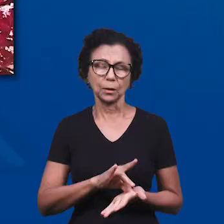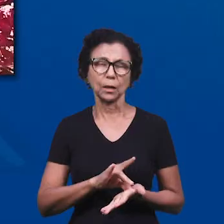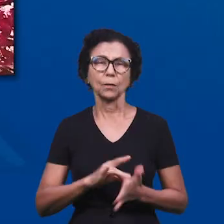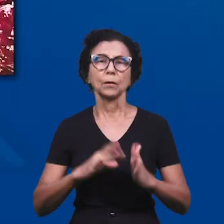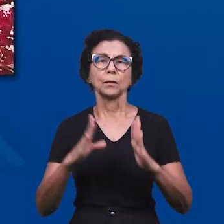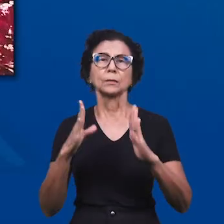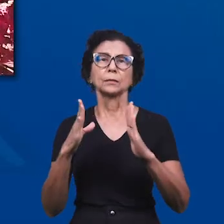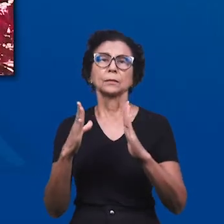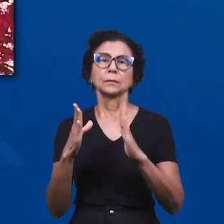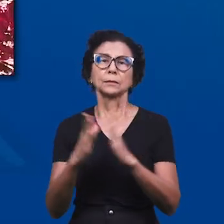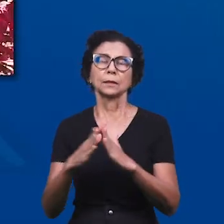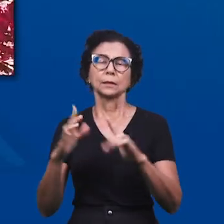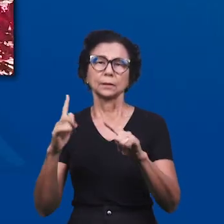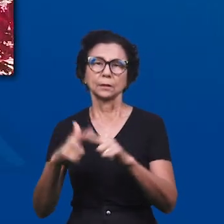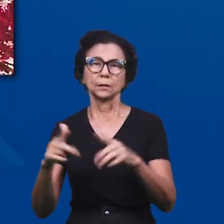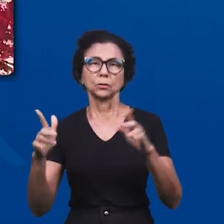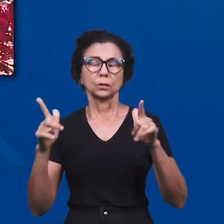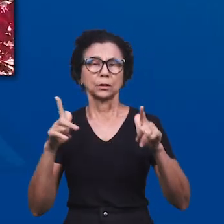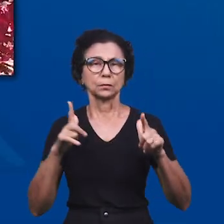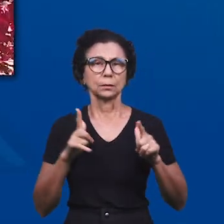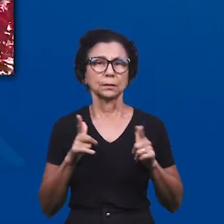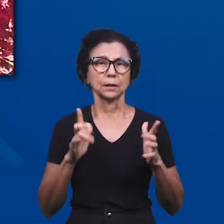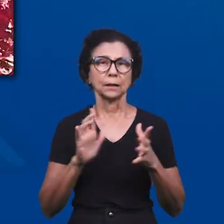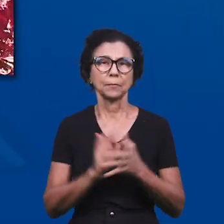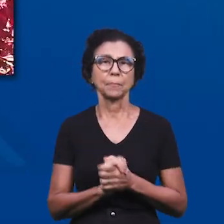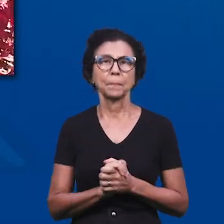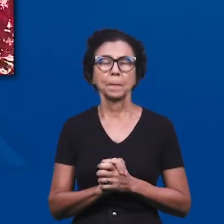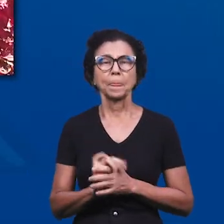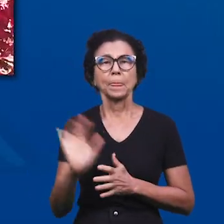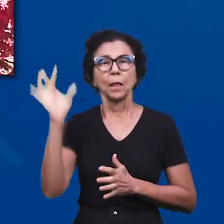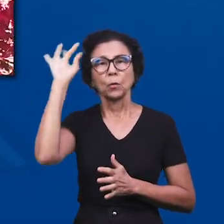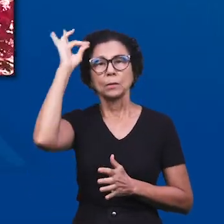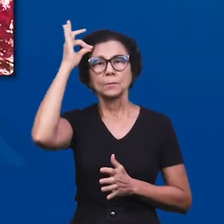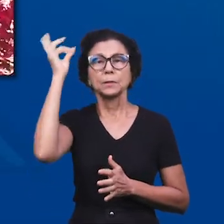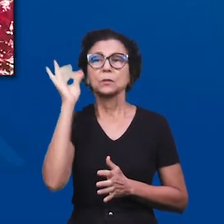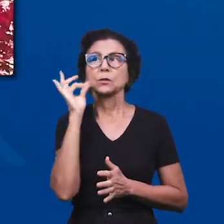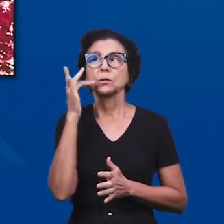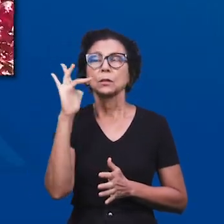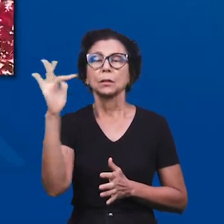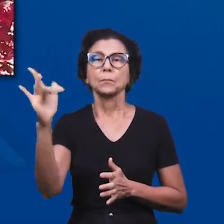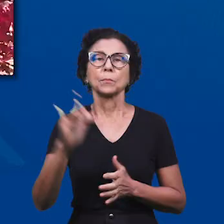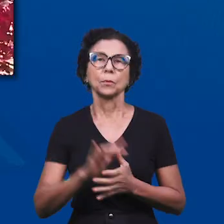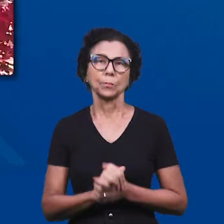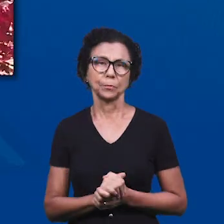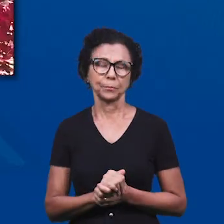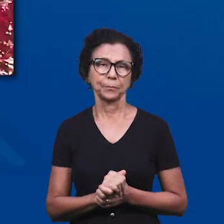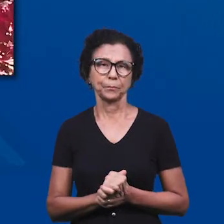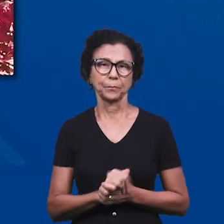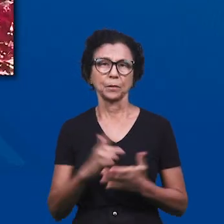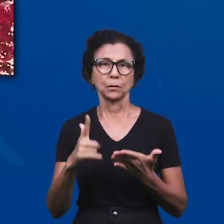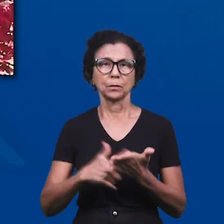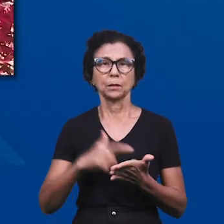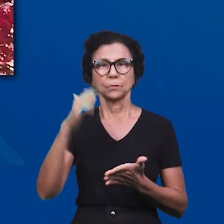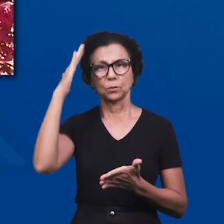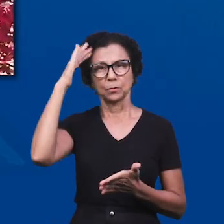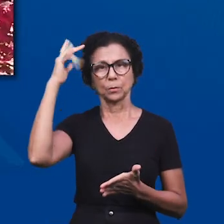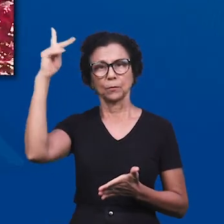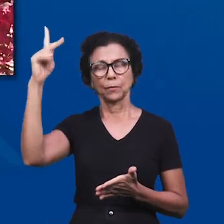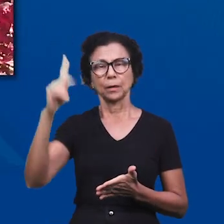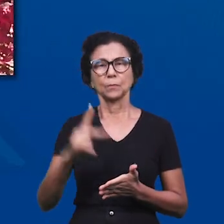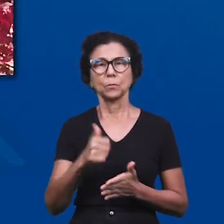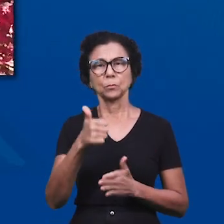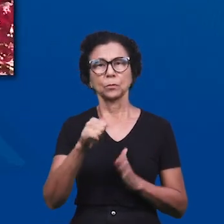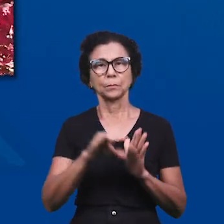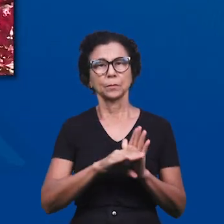temor. Provérbios 1:7 já nos fala que o temor a Deus é o princípio da sabedoria. Sabedoria é